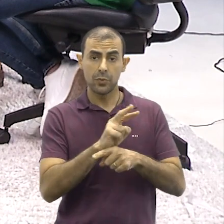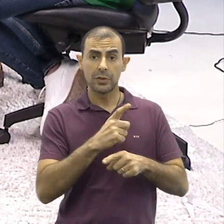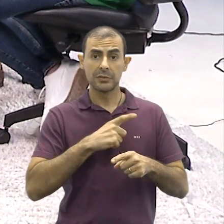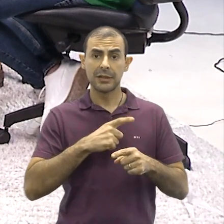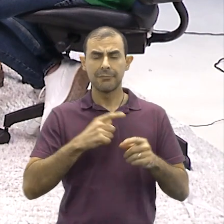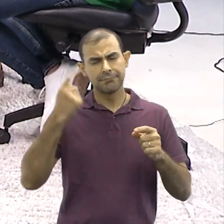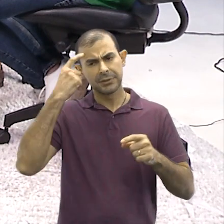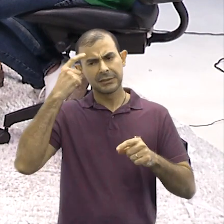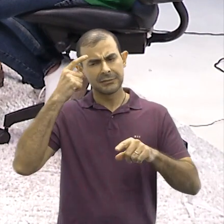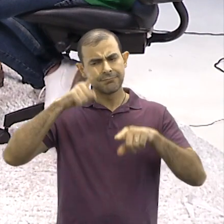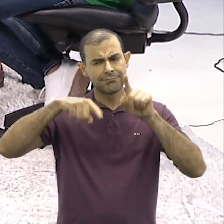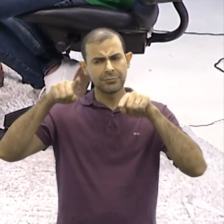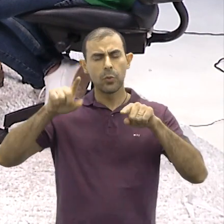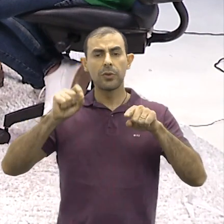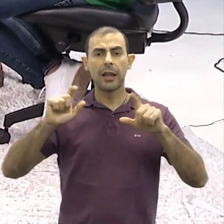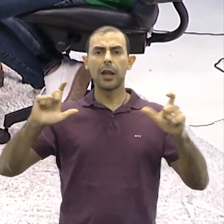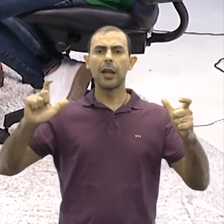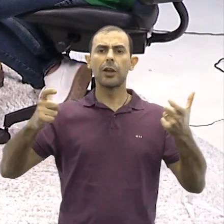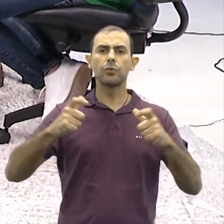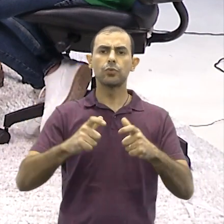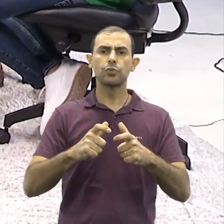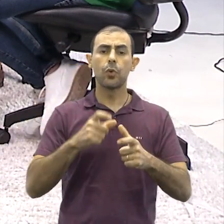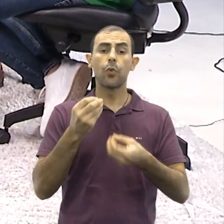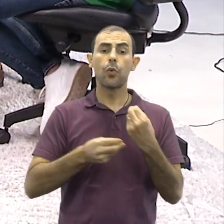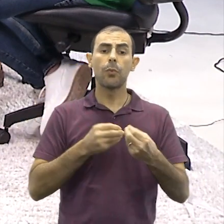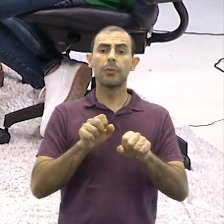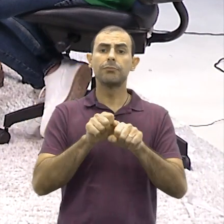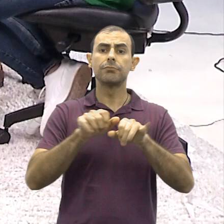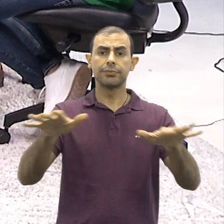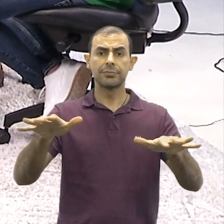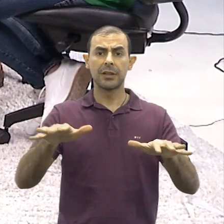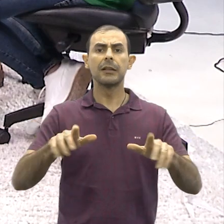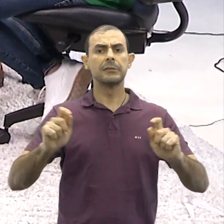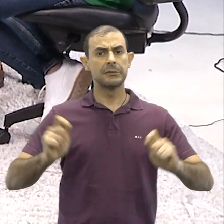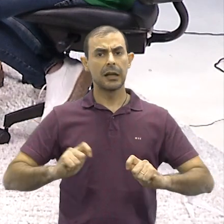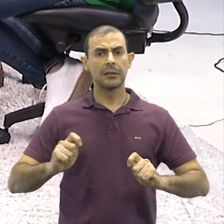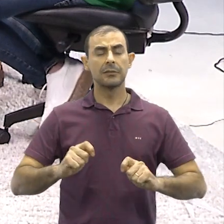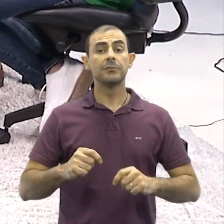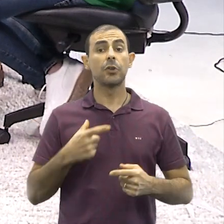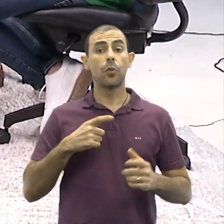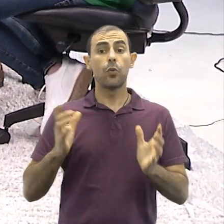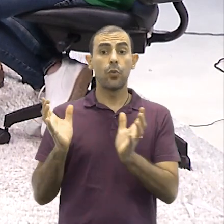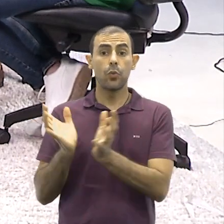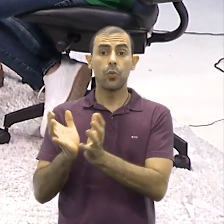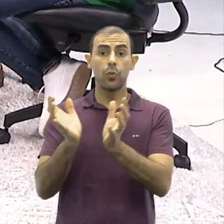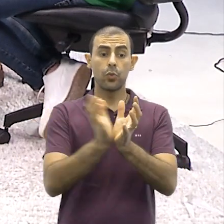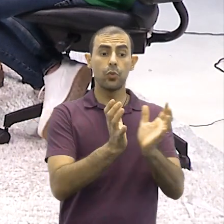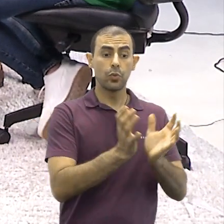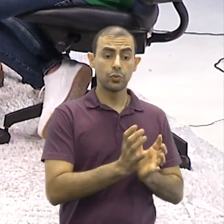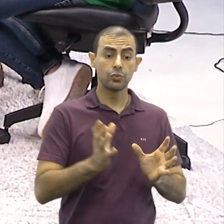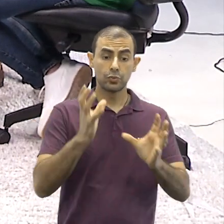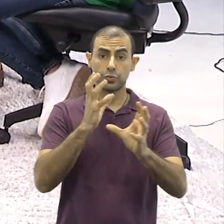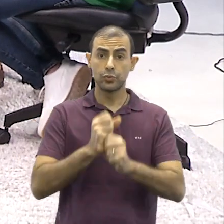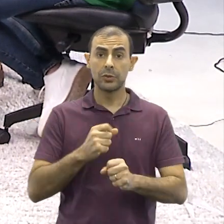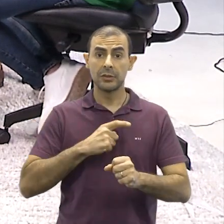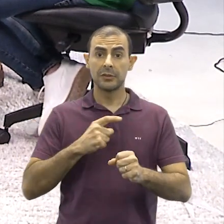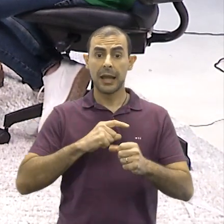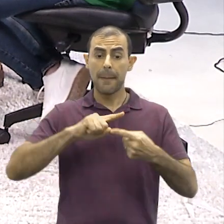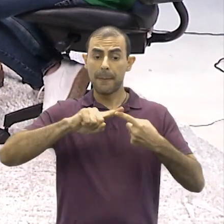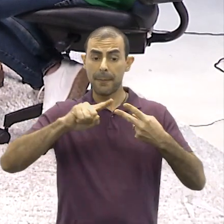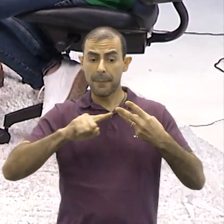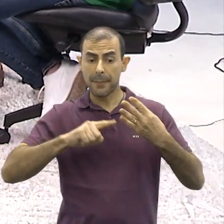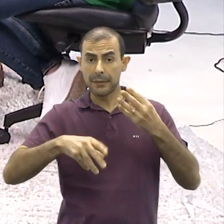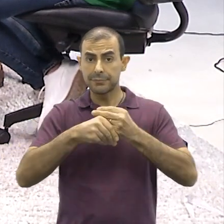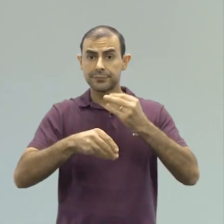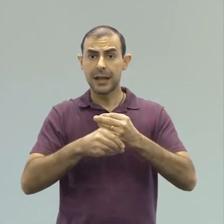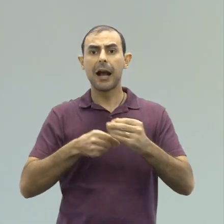não é matemática, mas você reduz em muito a possibilidade de transmissão das doenças. Então, esse conjunto sistemático de ações, ele